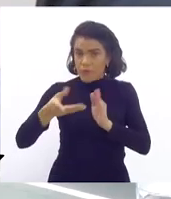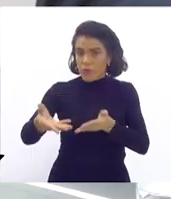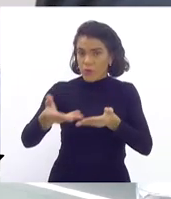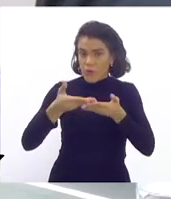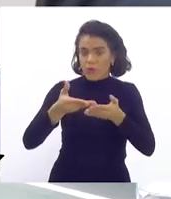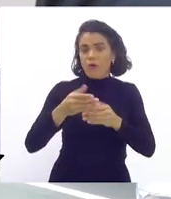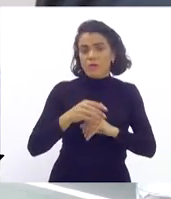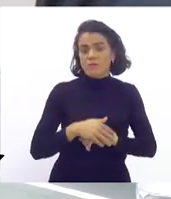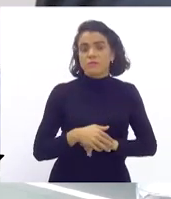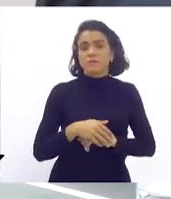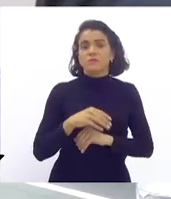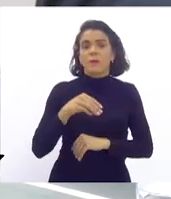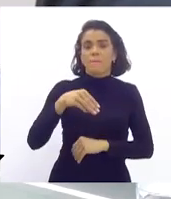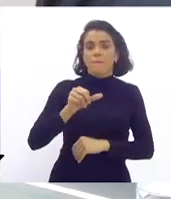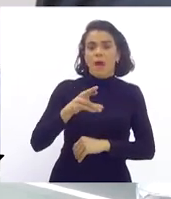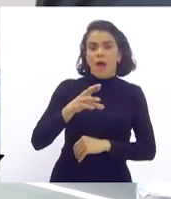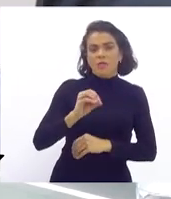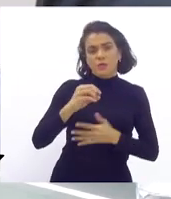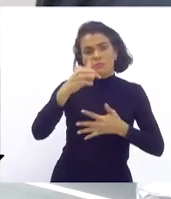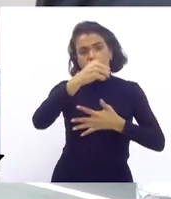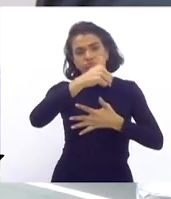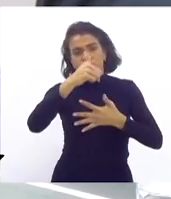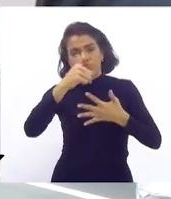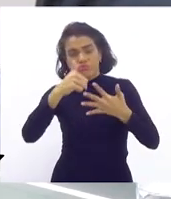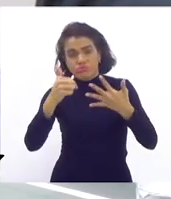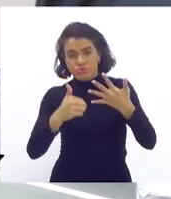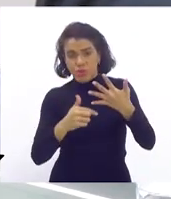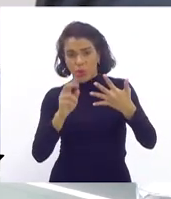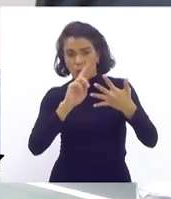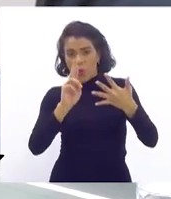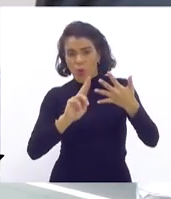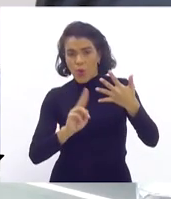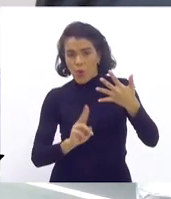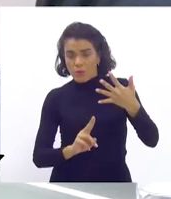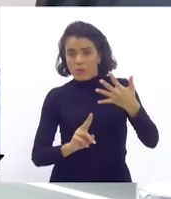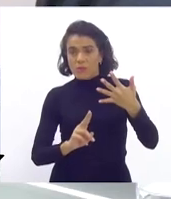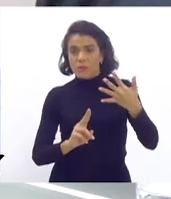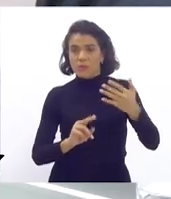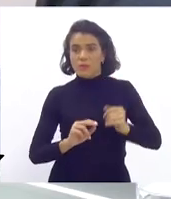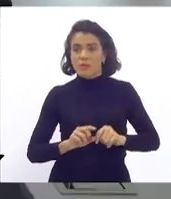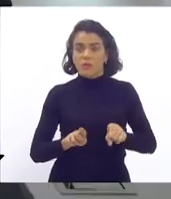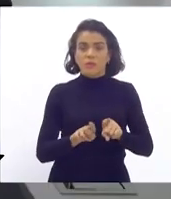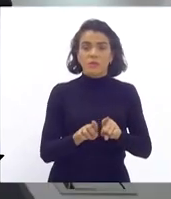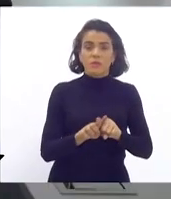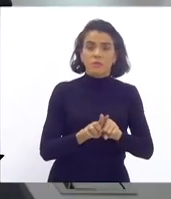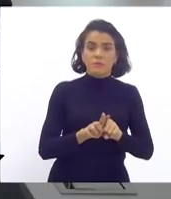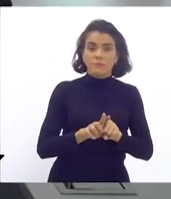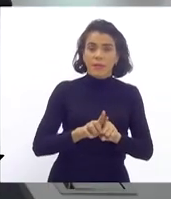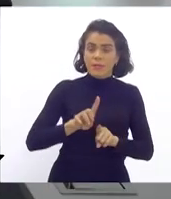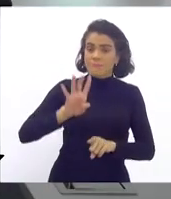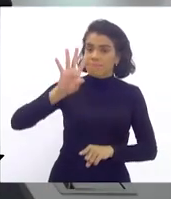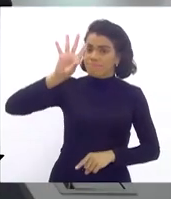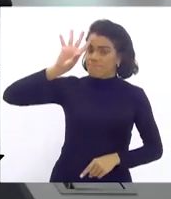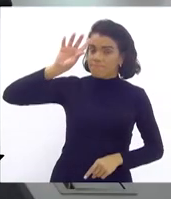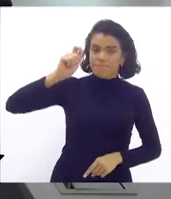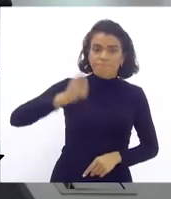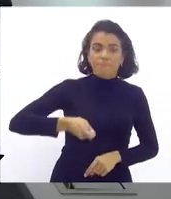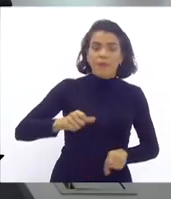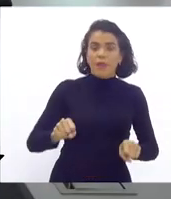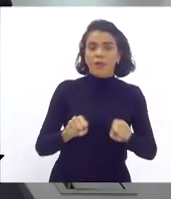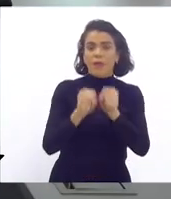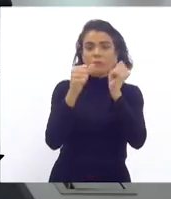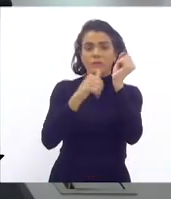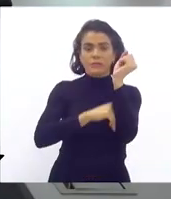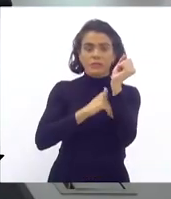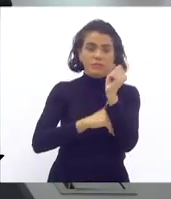era Bianca Cristiane Márcio Gomes José Garcia e determinar a quebra de sigilo bancário